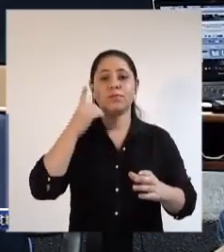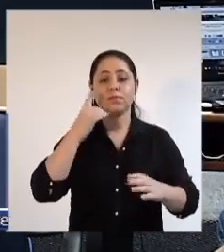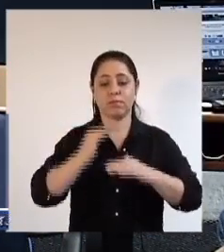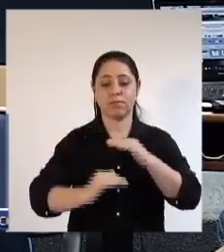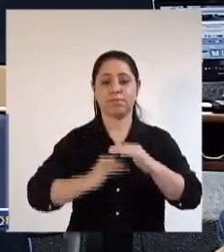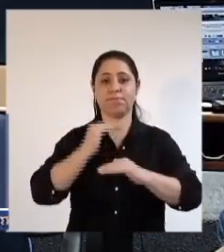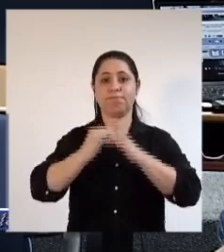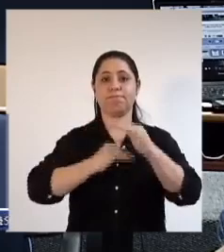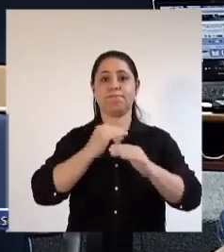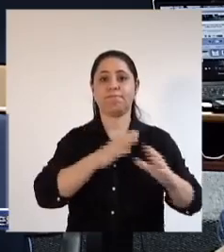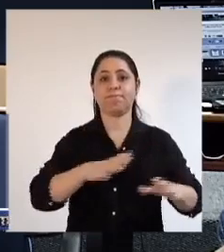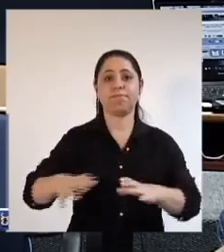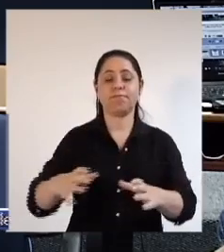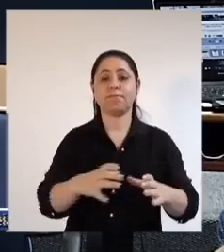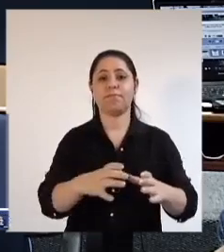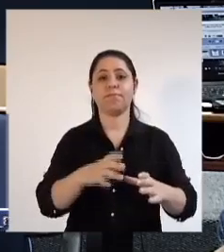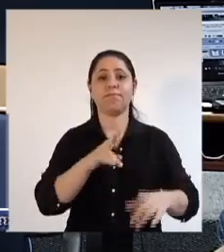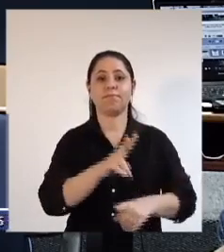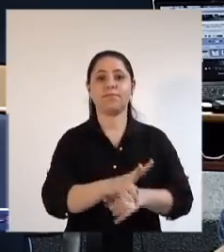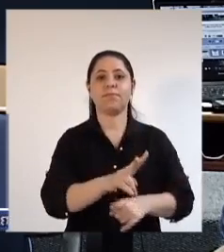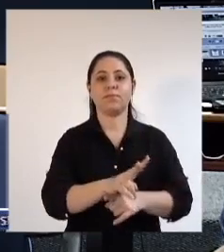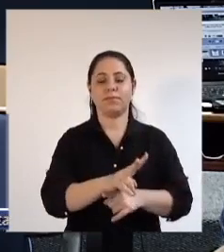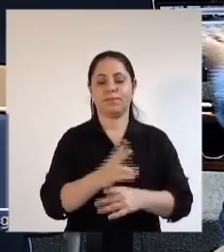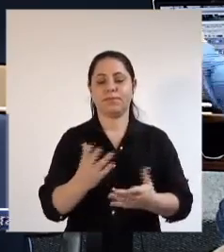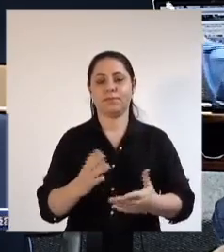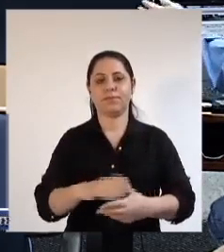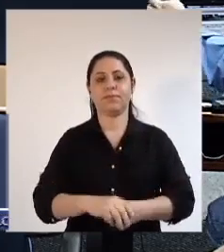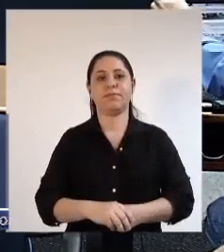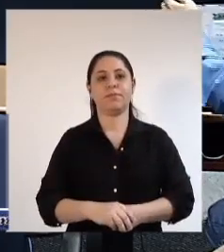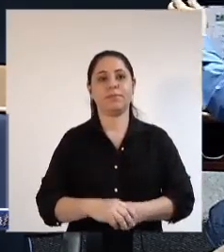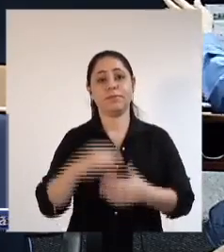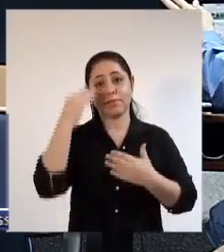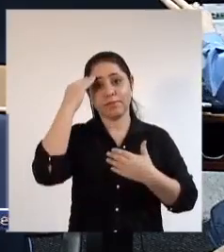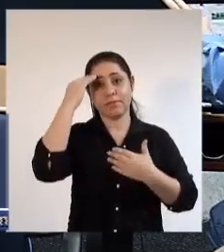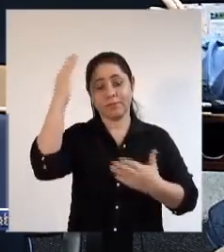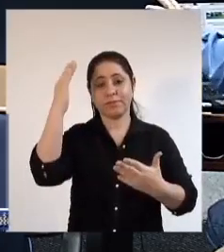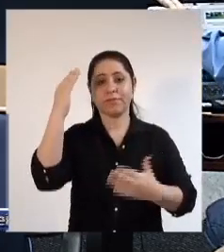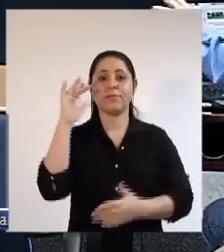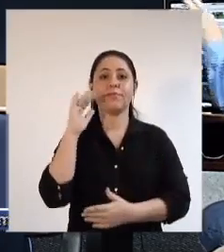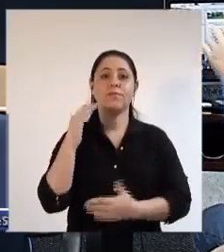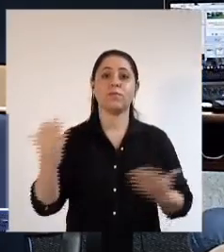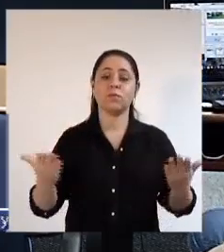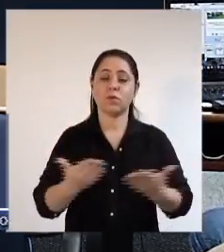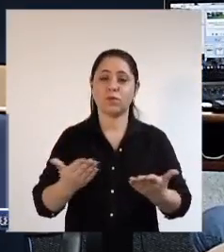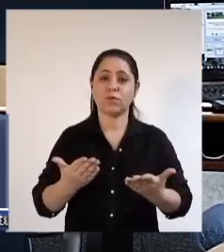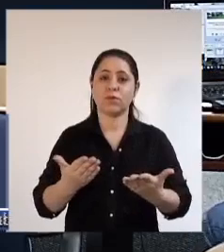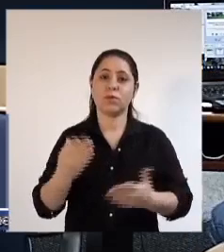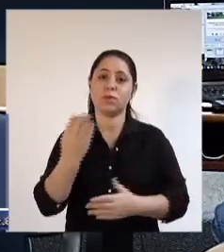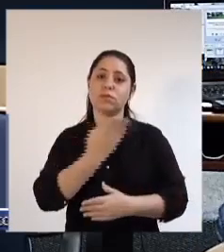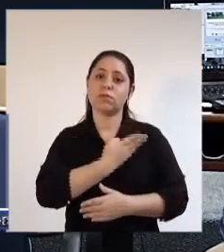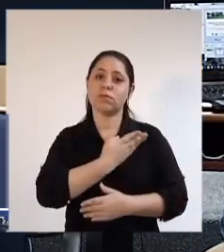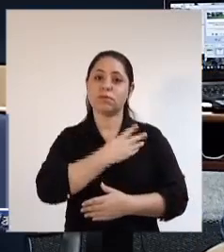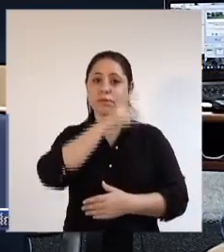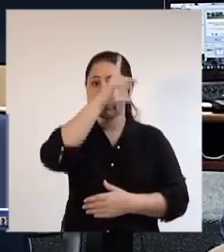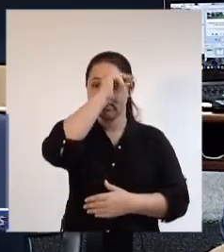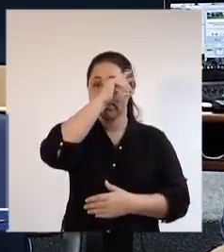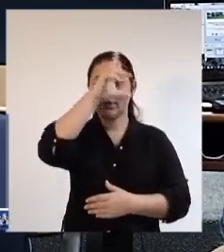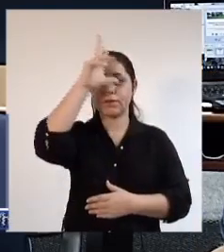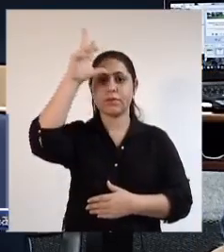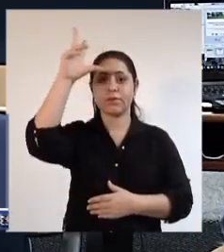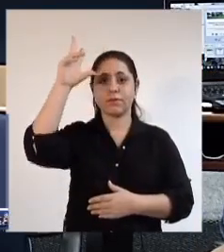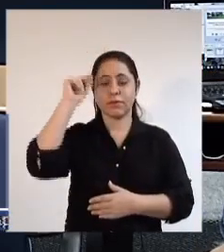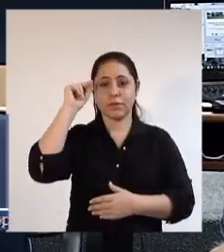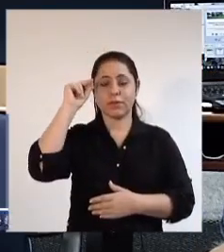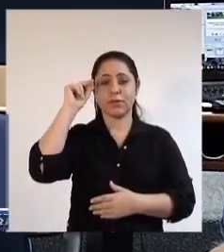desenvolvimento das unidades de conservação agradecer aqui a presença do meu amigo prefeito de